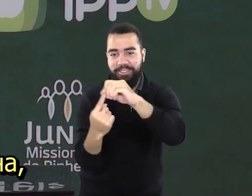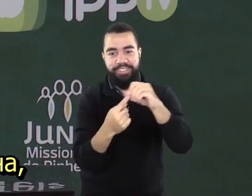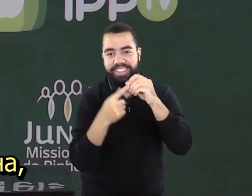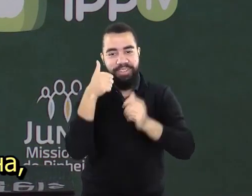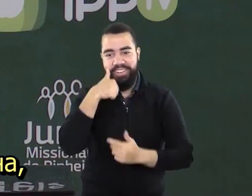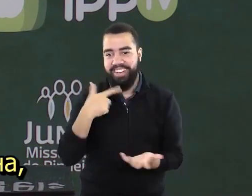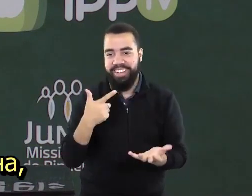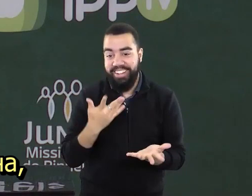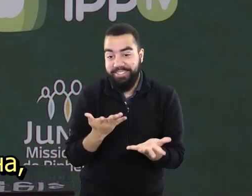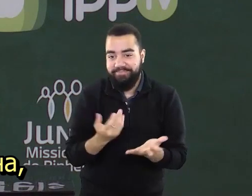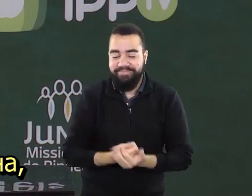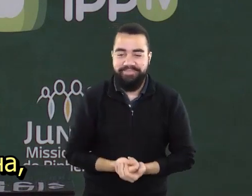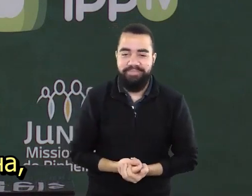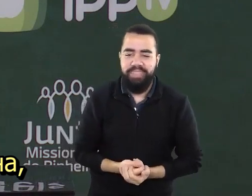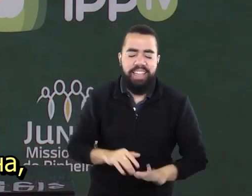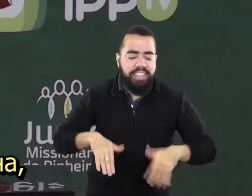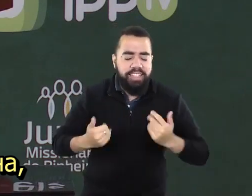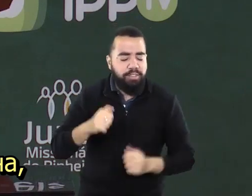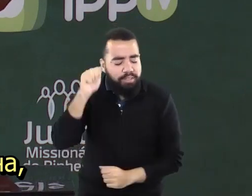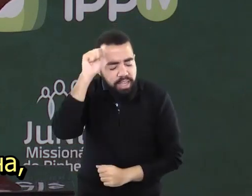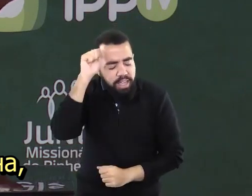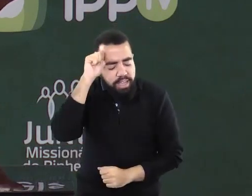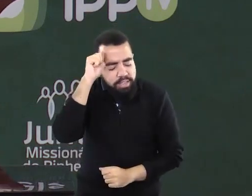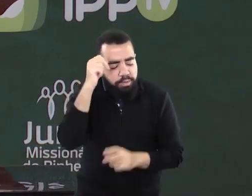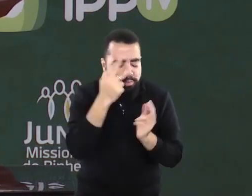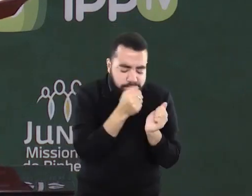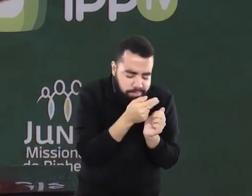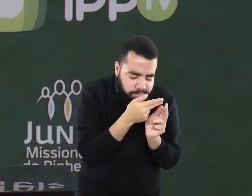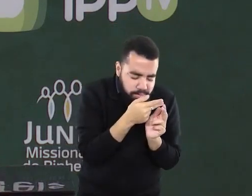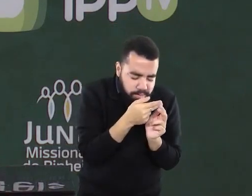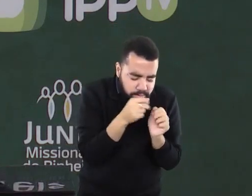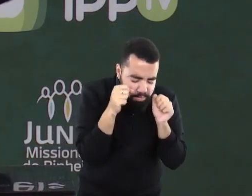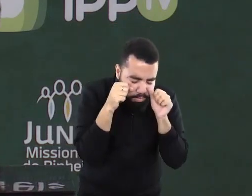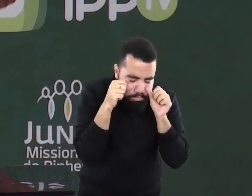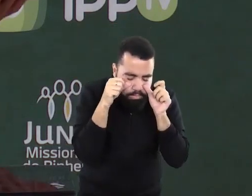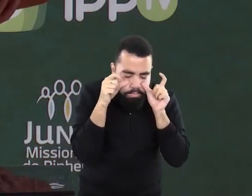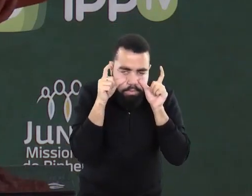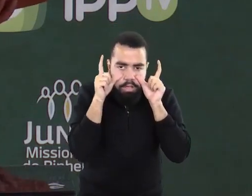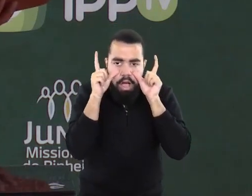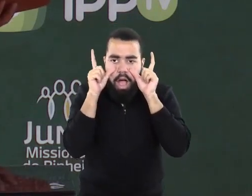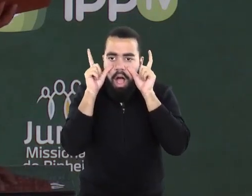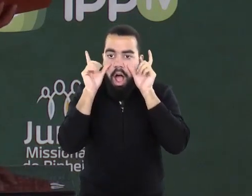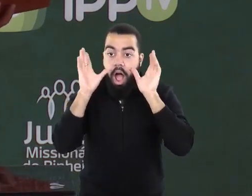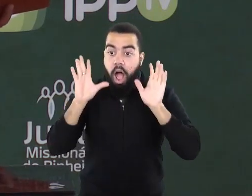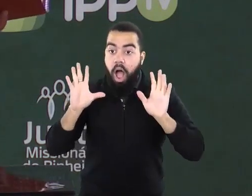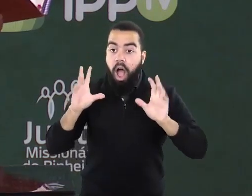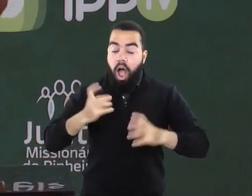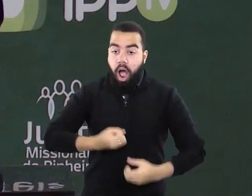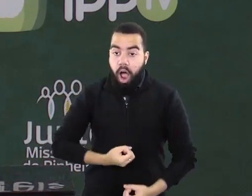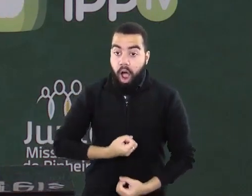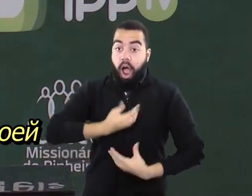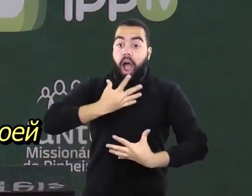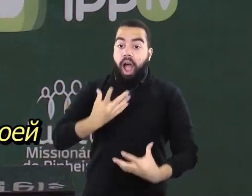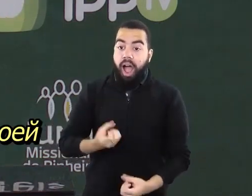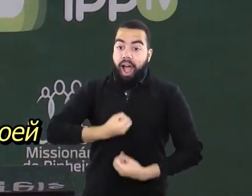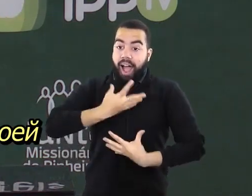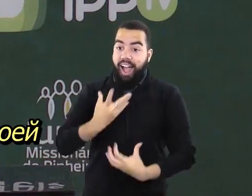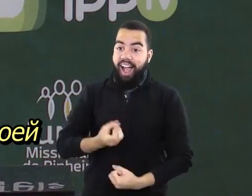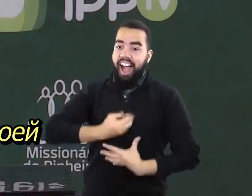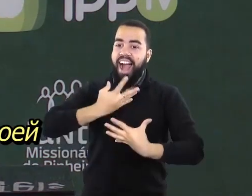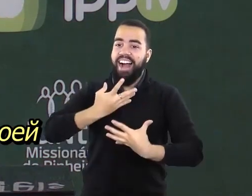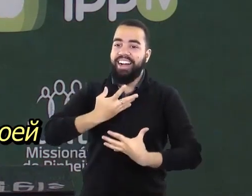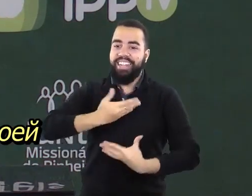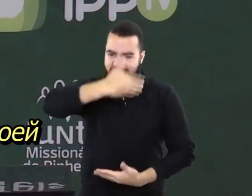E quando Adão acorda deste sono, ele rompe numa poesia de exultação